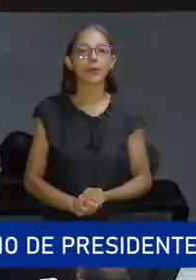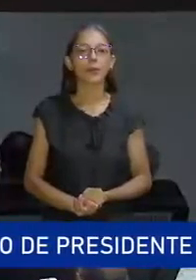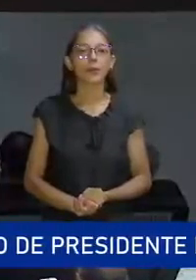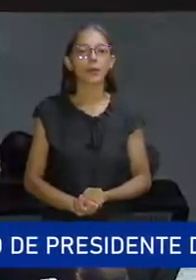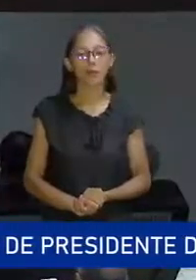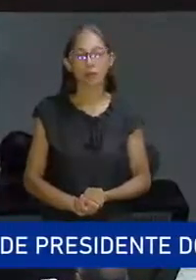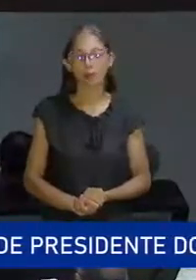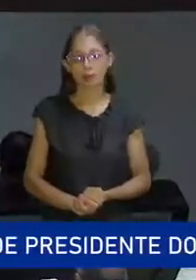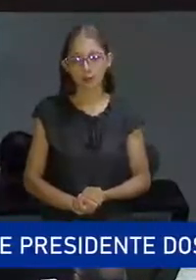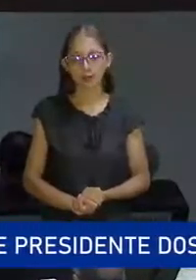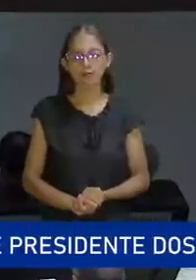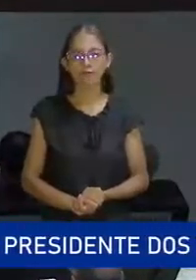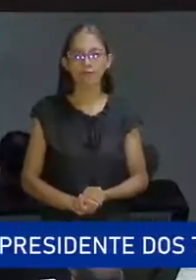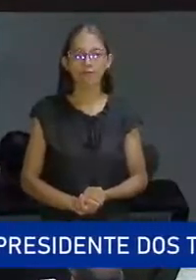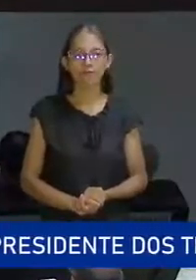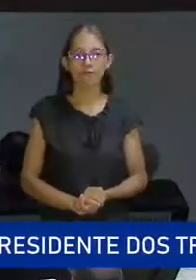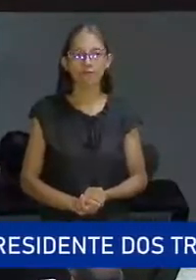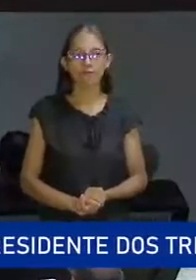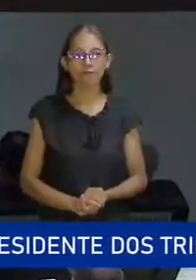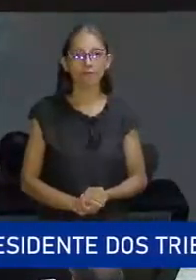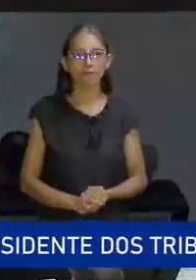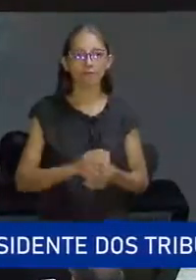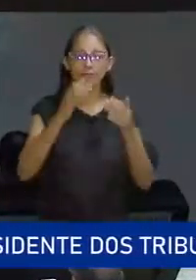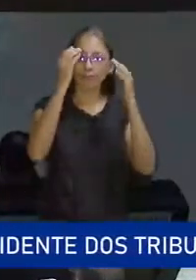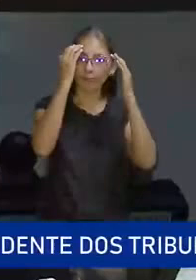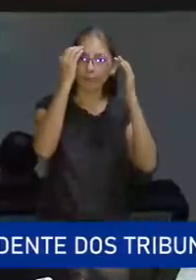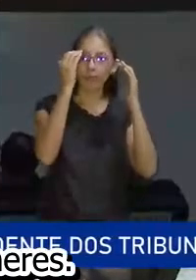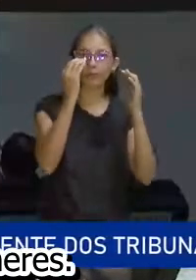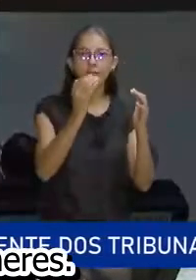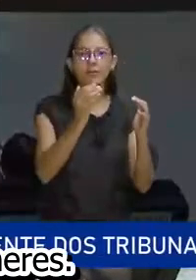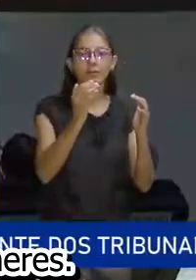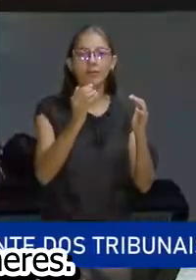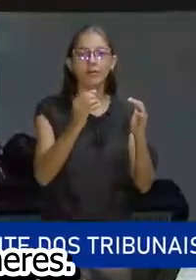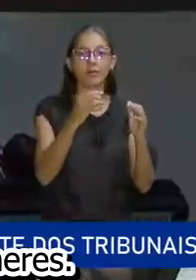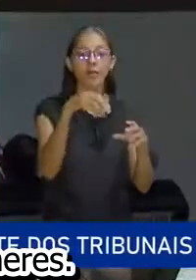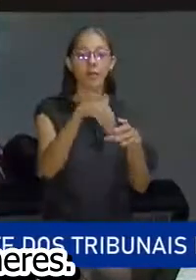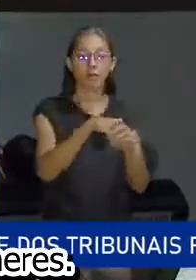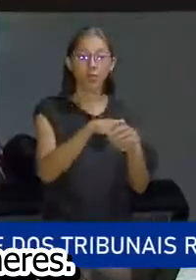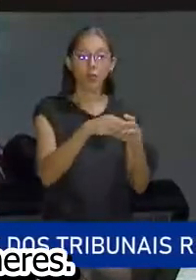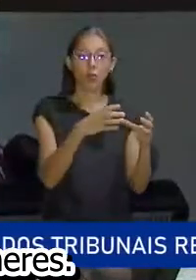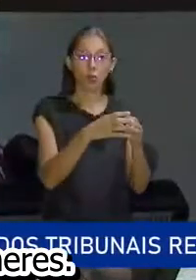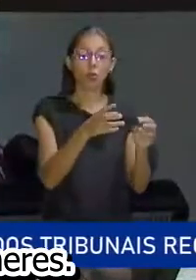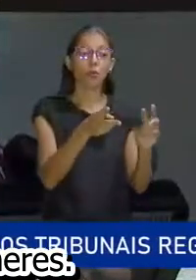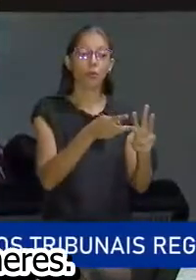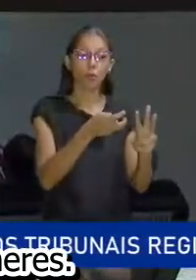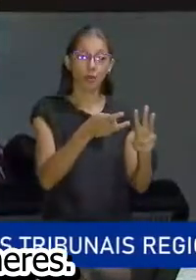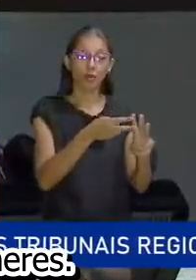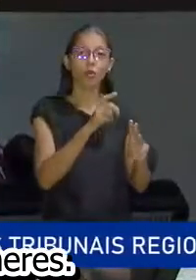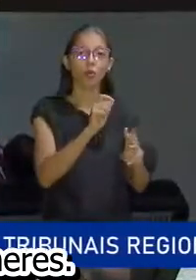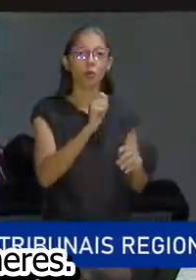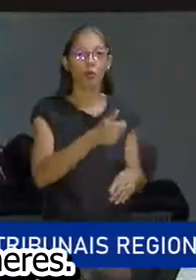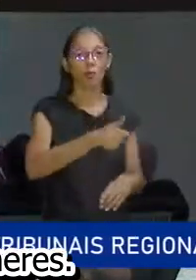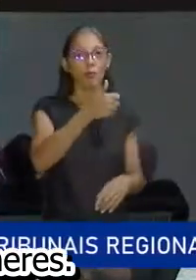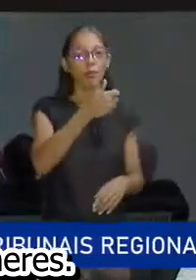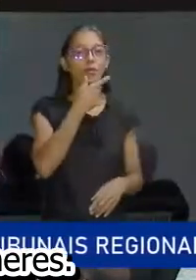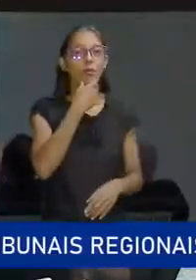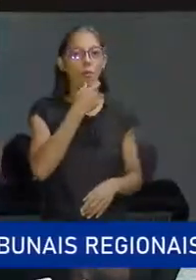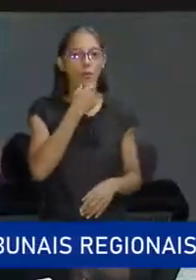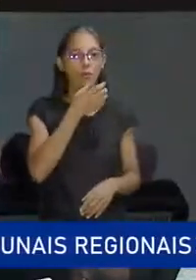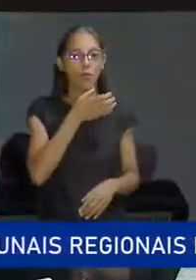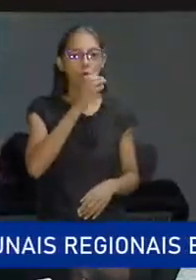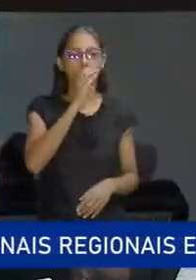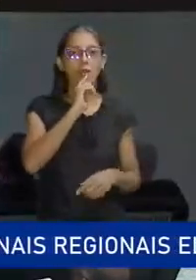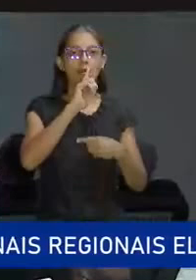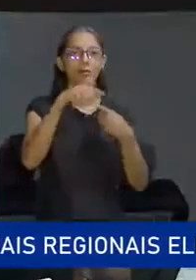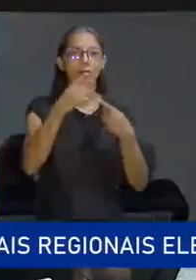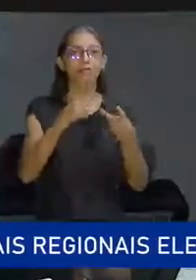E obedecendo à própria hierarquia nas aldeias, os homens tomam primeiro, depois as mulheres.